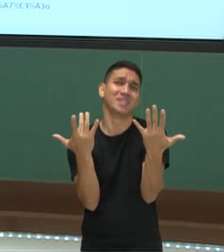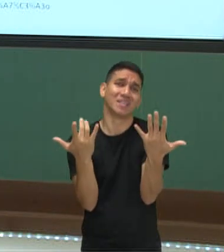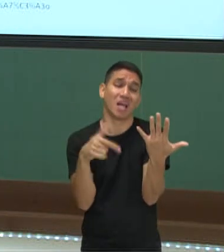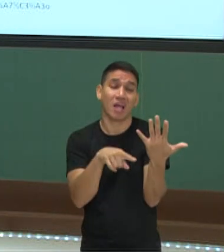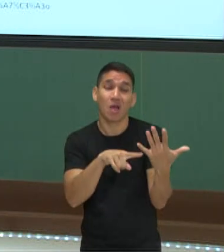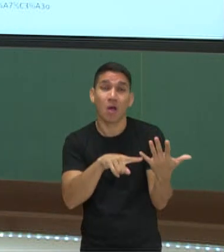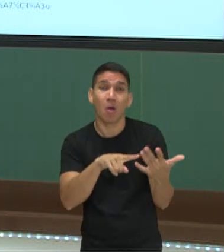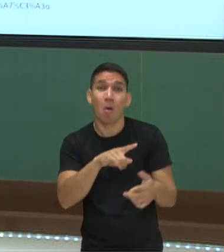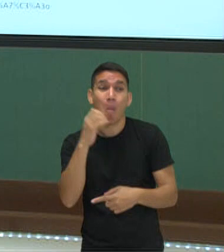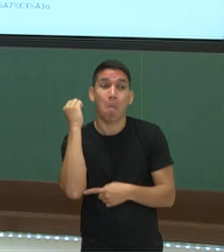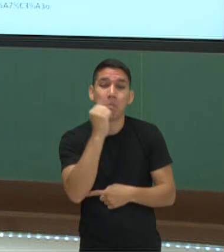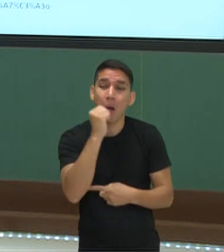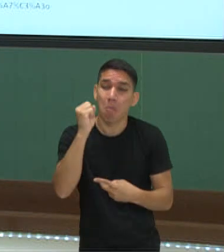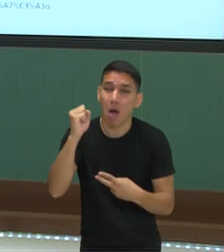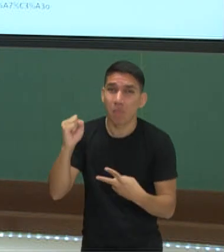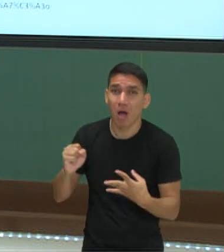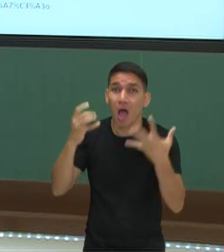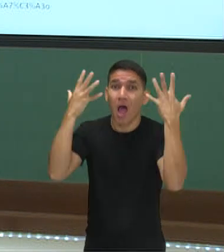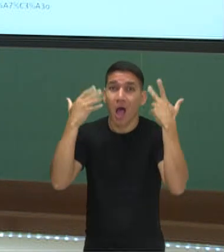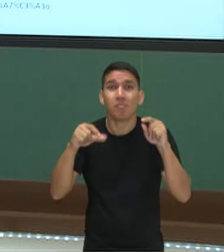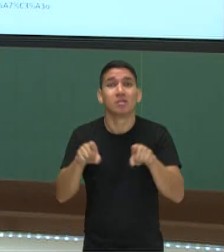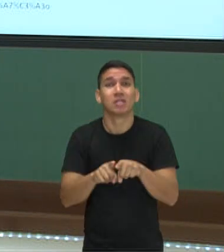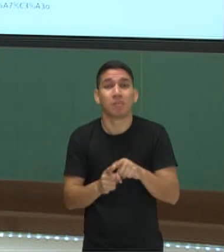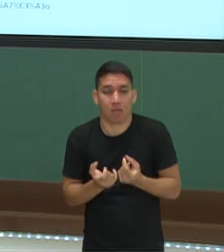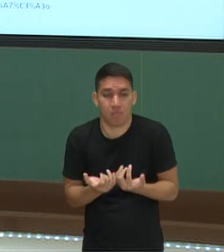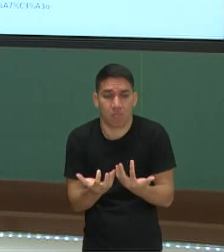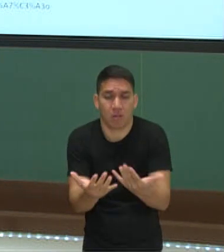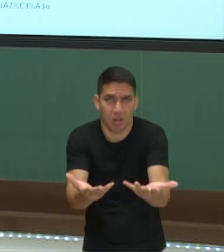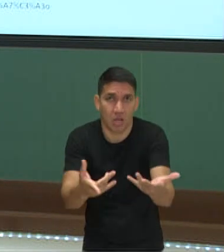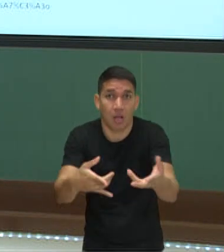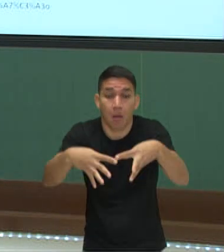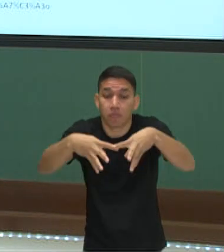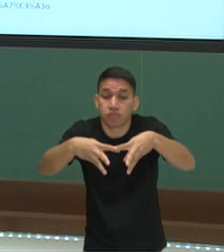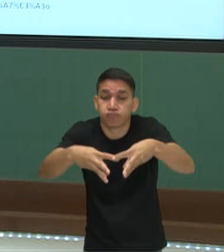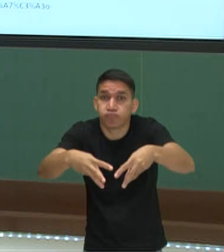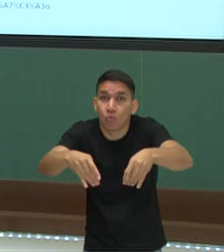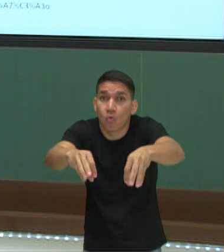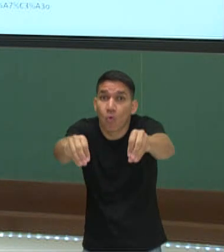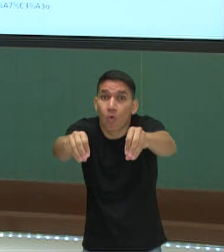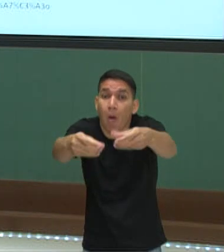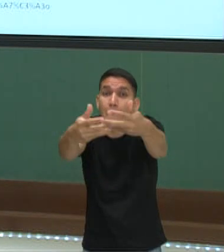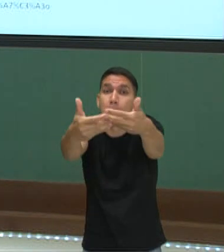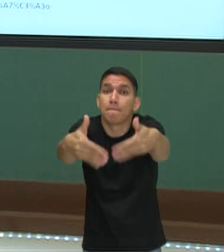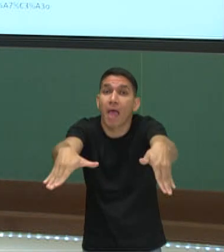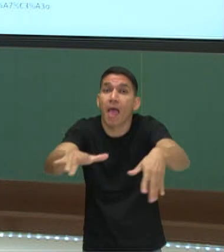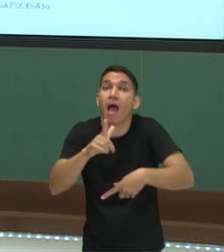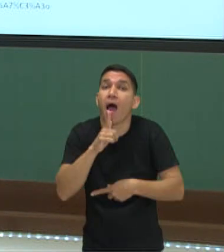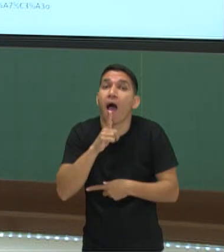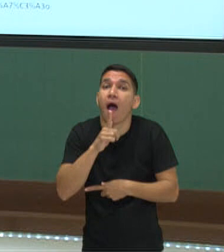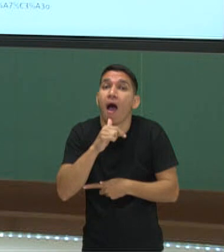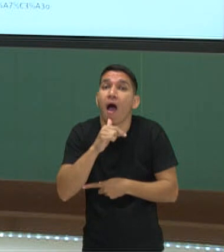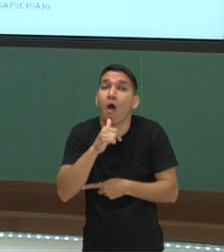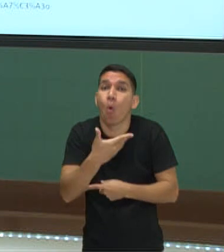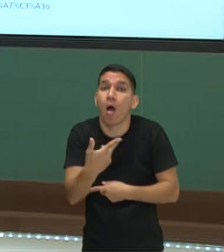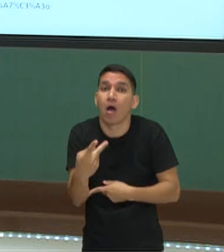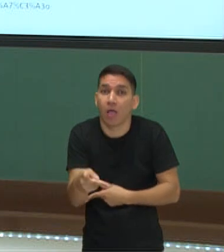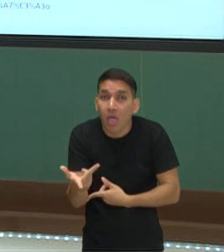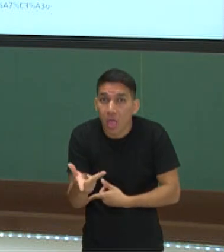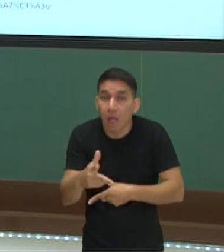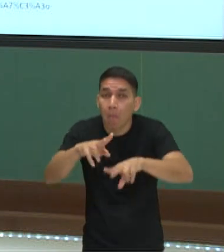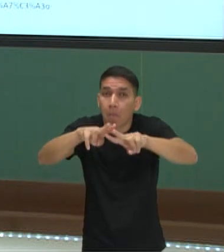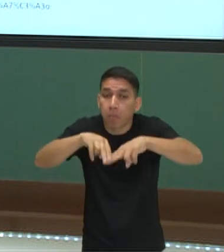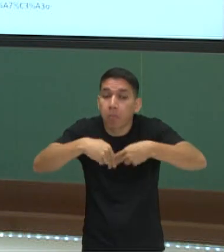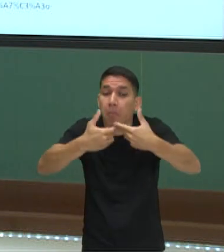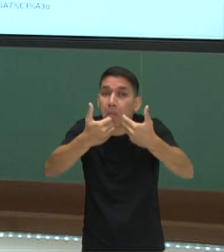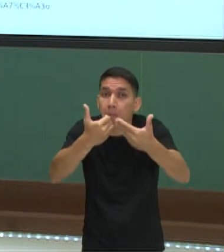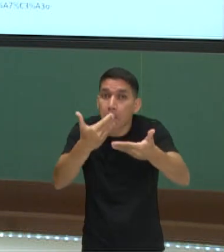plantas dali. Eu estou fazendo com que o solo perca a sua umidade, perca a água. Os seus nutrientes vão ser perdidos. Quando